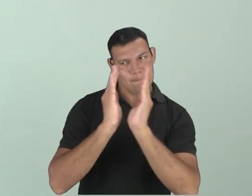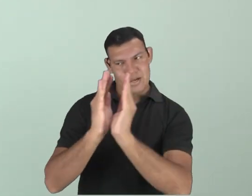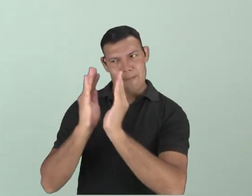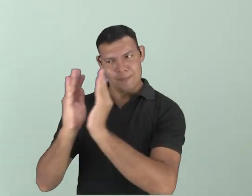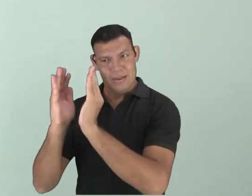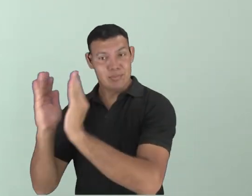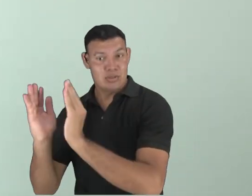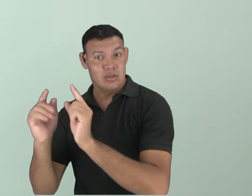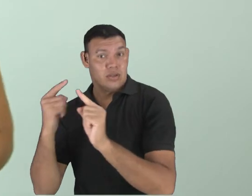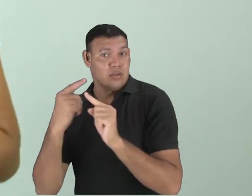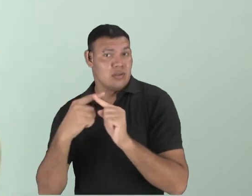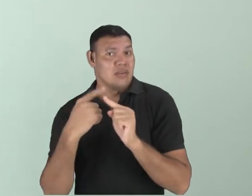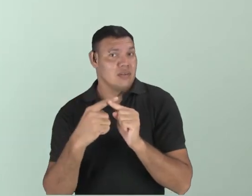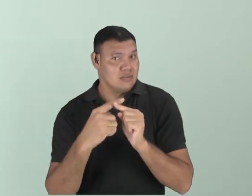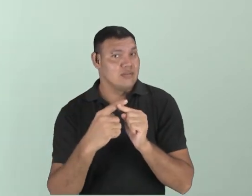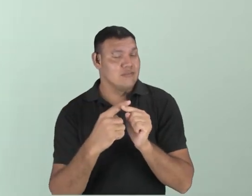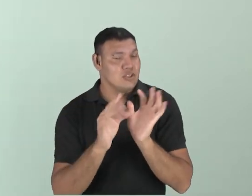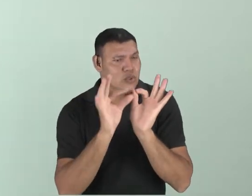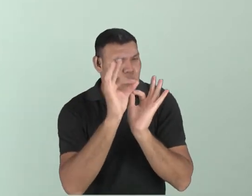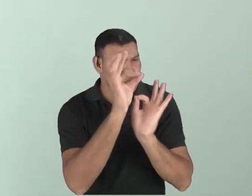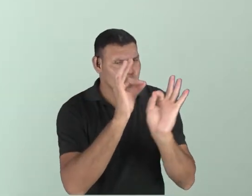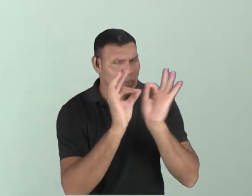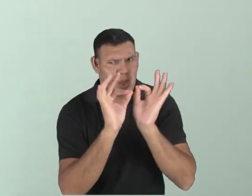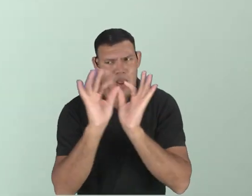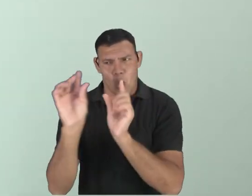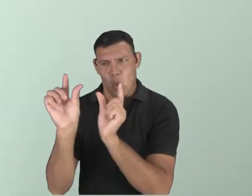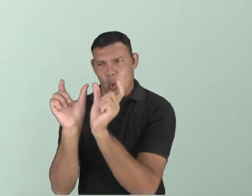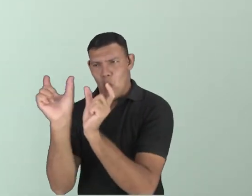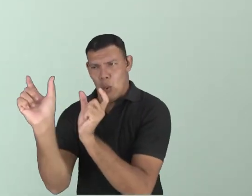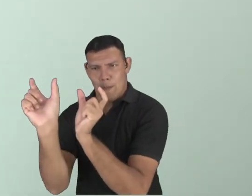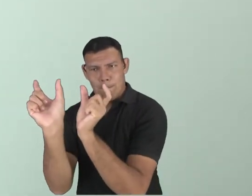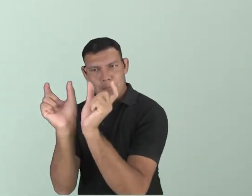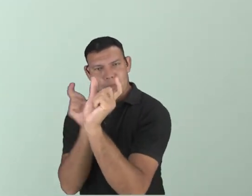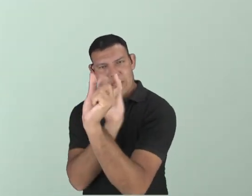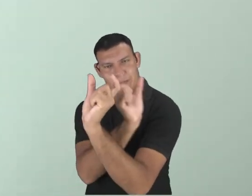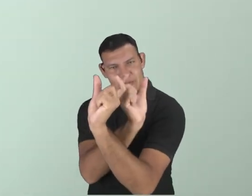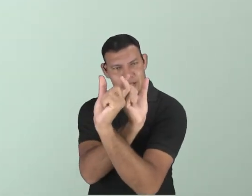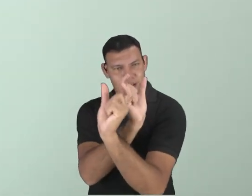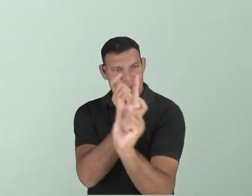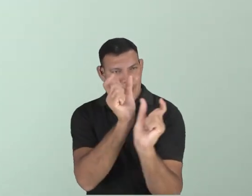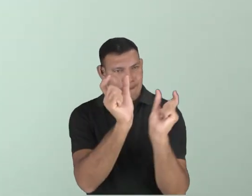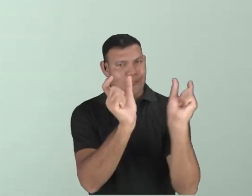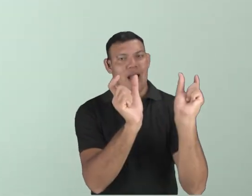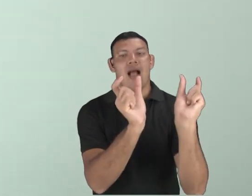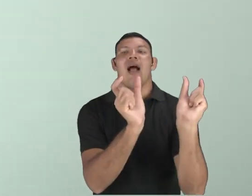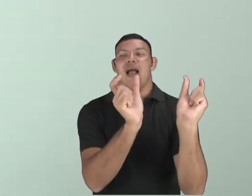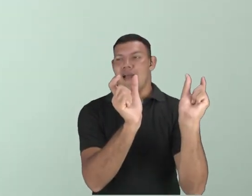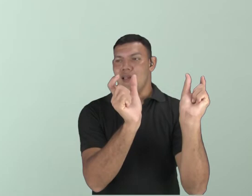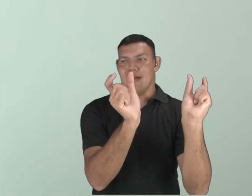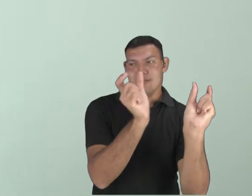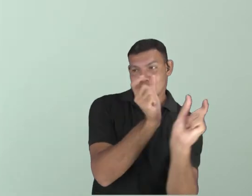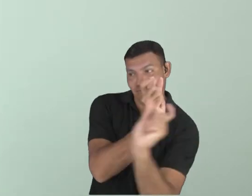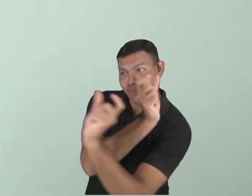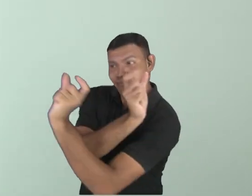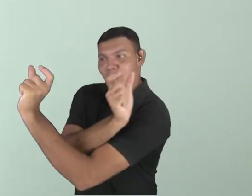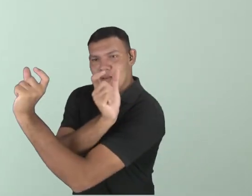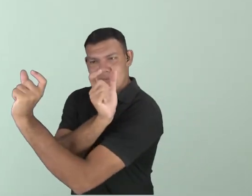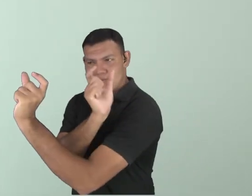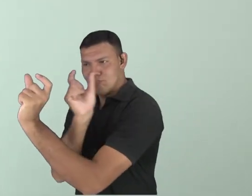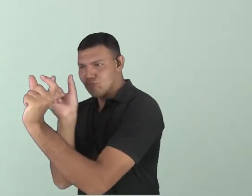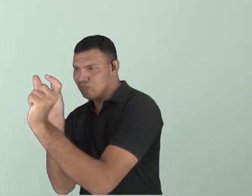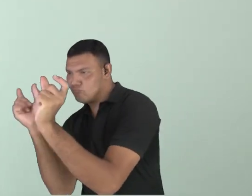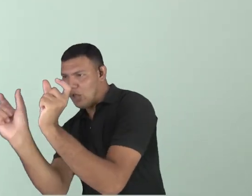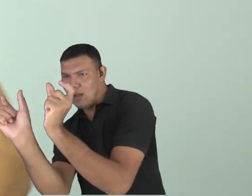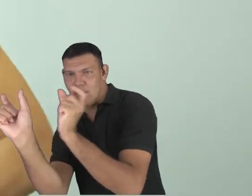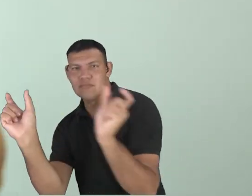ela é tão complexa? Porque ela precisa ser organizada, é preciso se pensar nas ordens das palavras para se criar